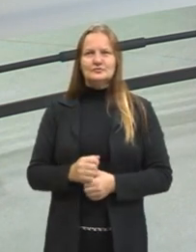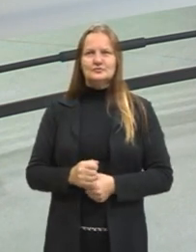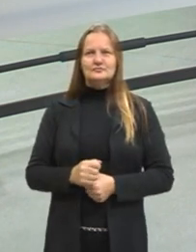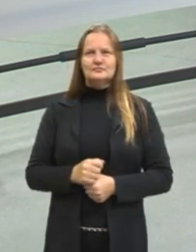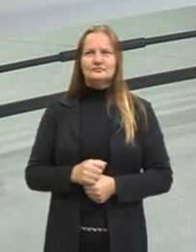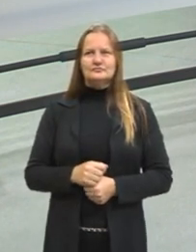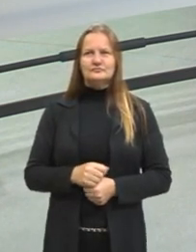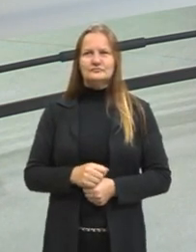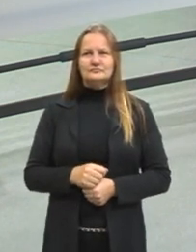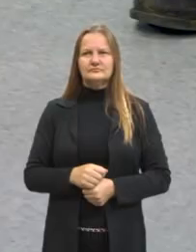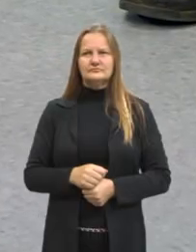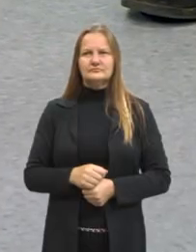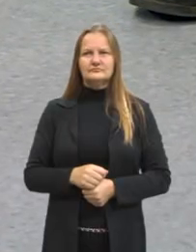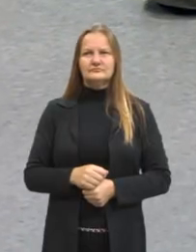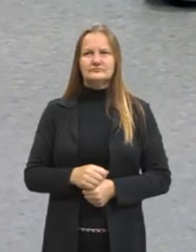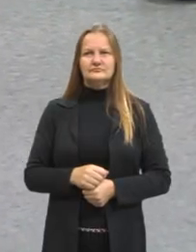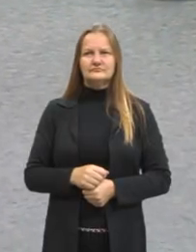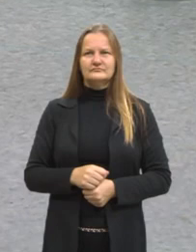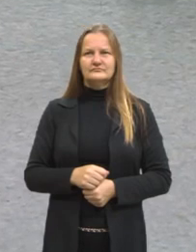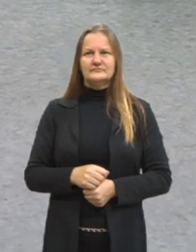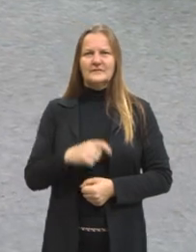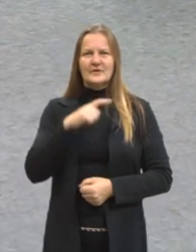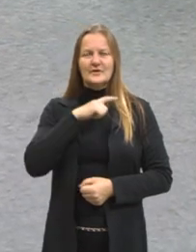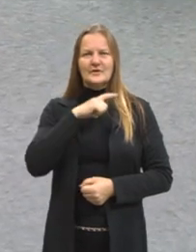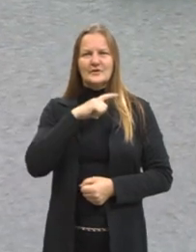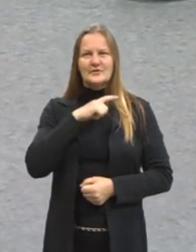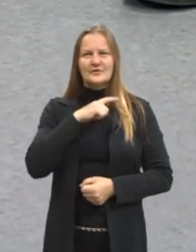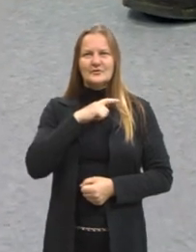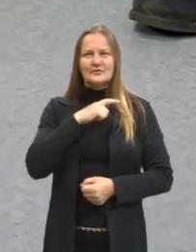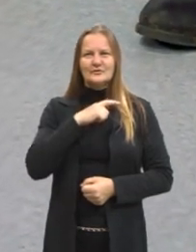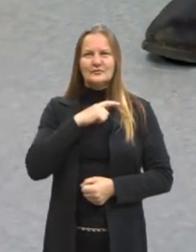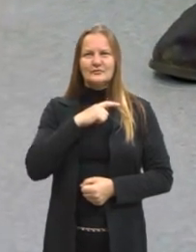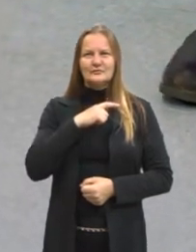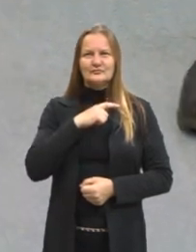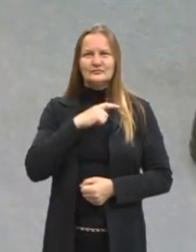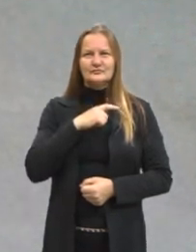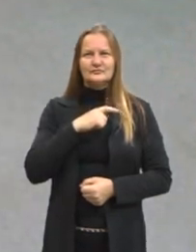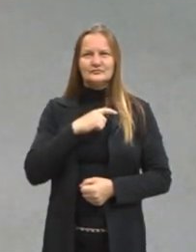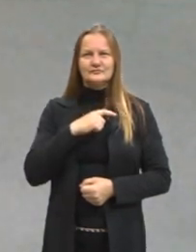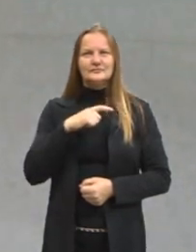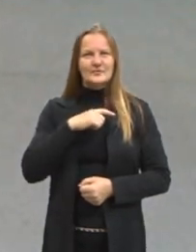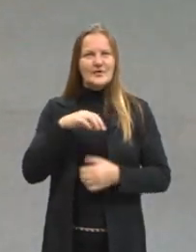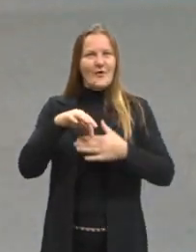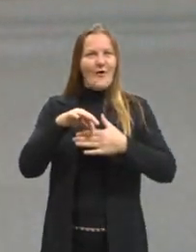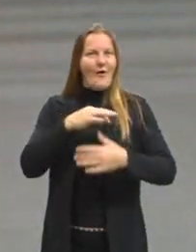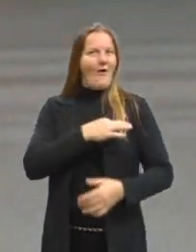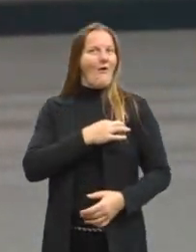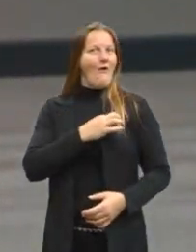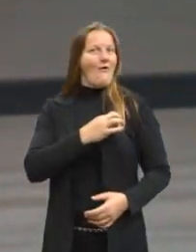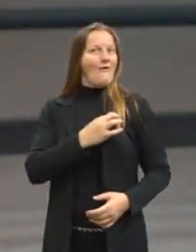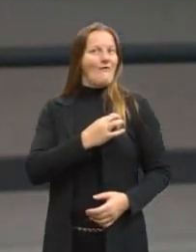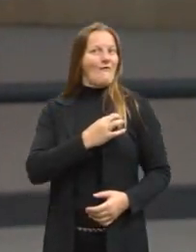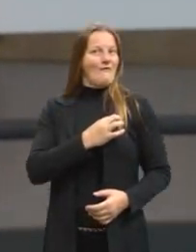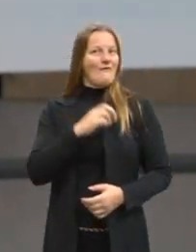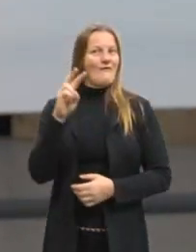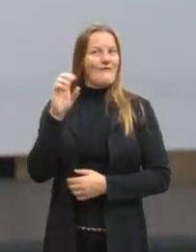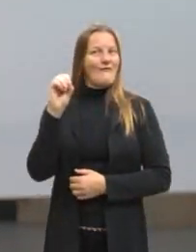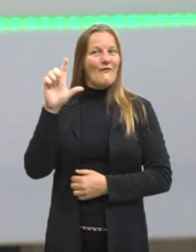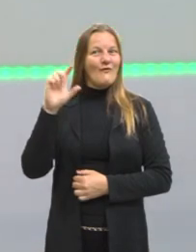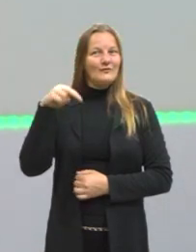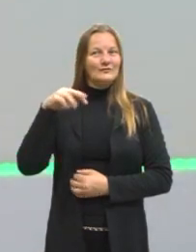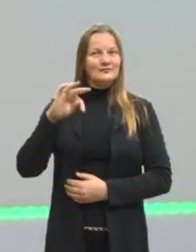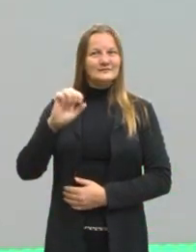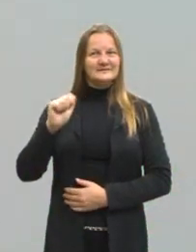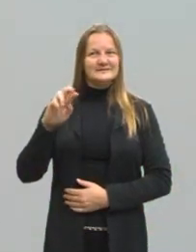temos na cabeça temos estamos cheios cheios de voluntários que hoje para me ajudar